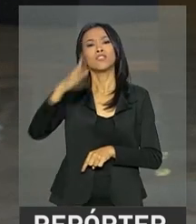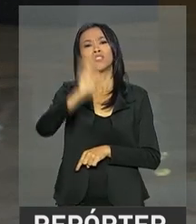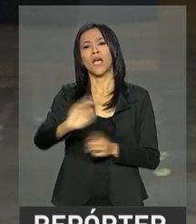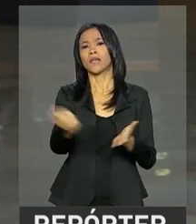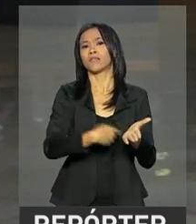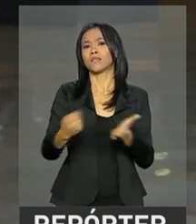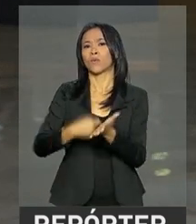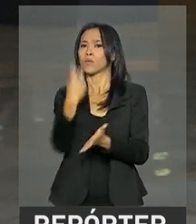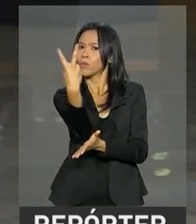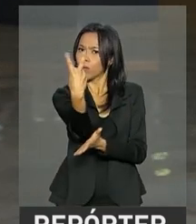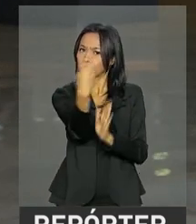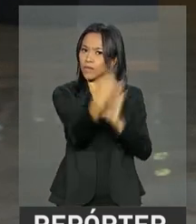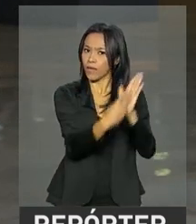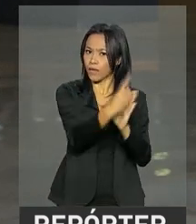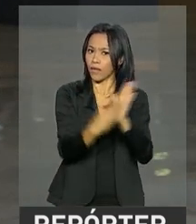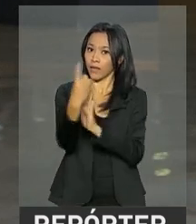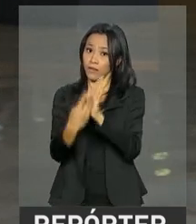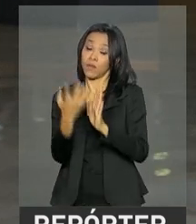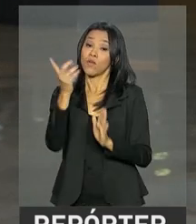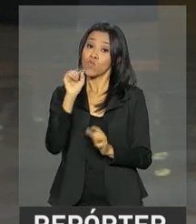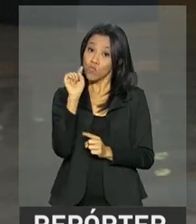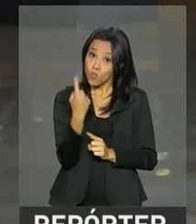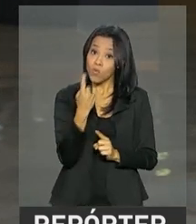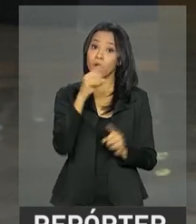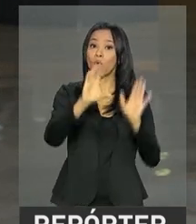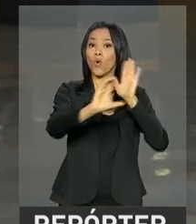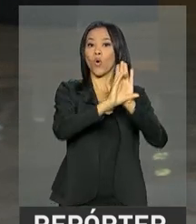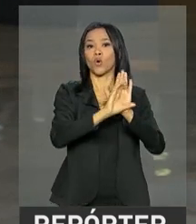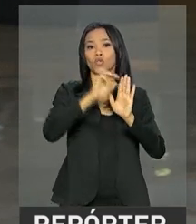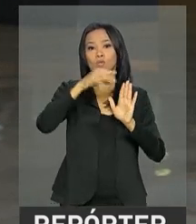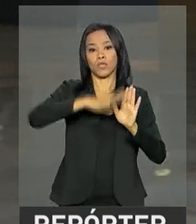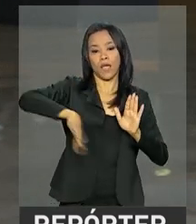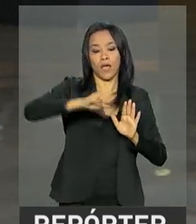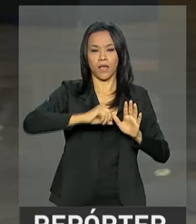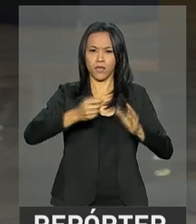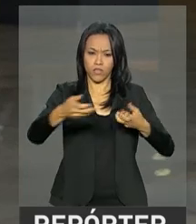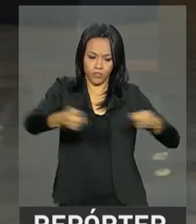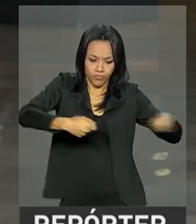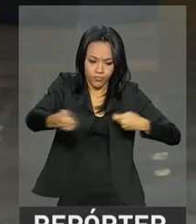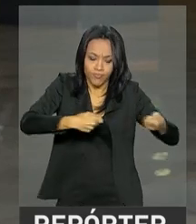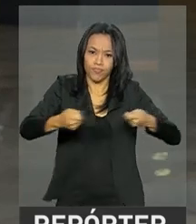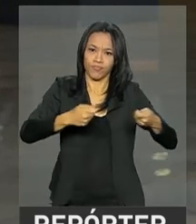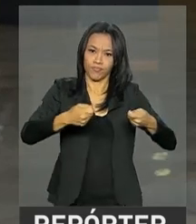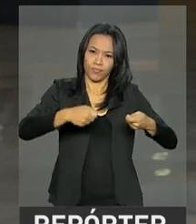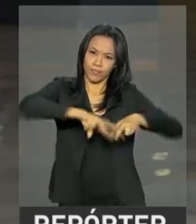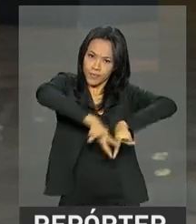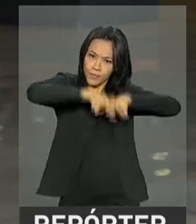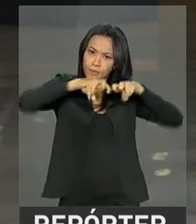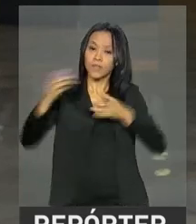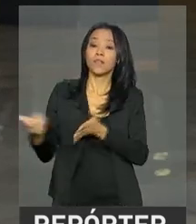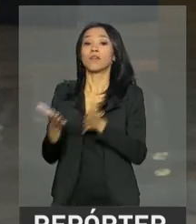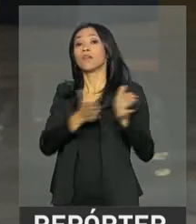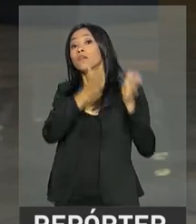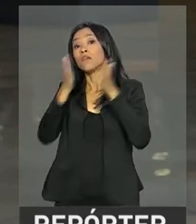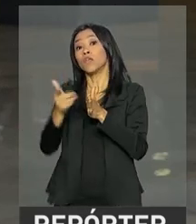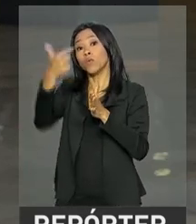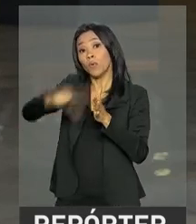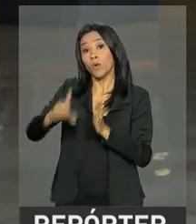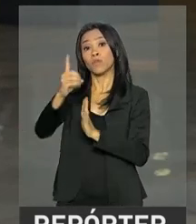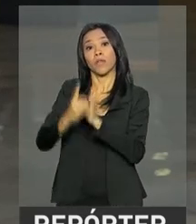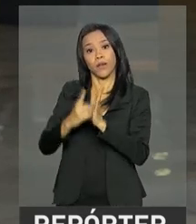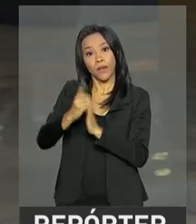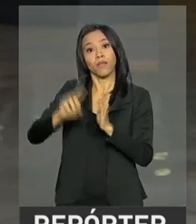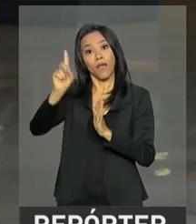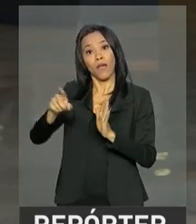dois decretos um que atualiza o código de mineração e outro que redistribui os recursos pagos pelas mineradoras por conta